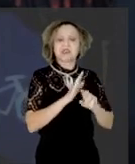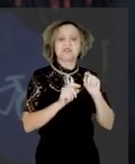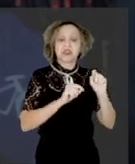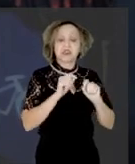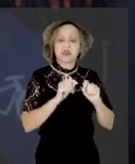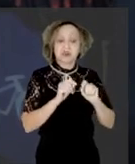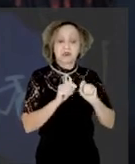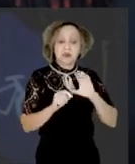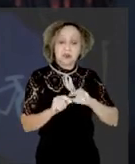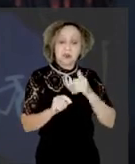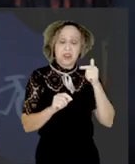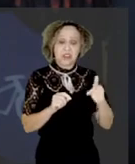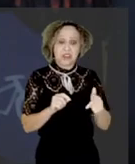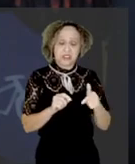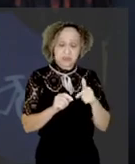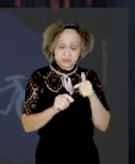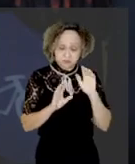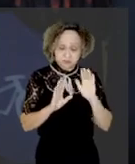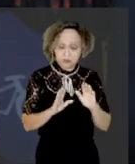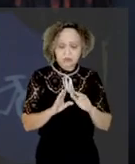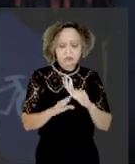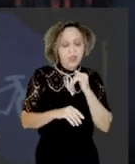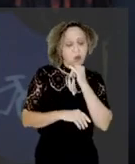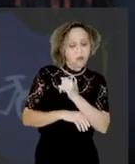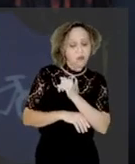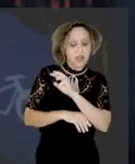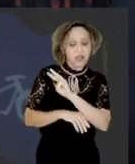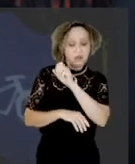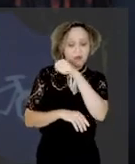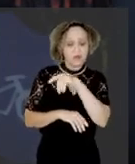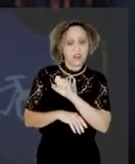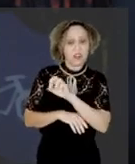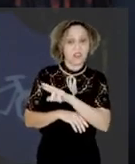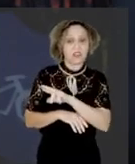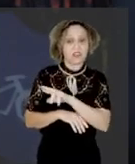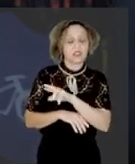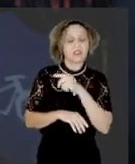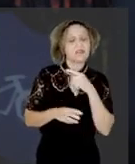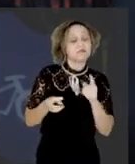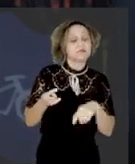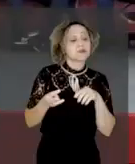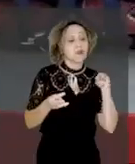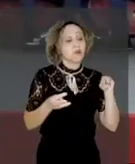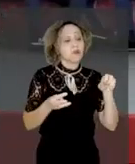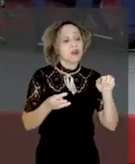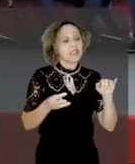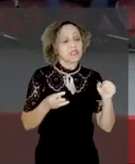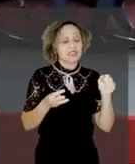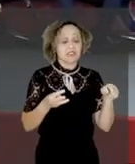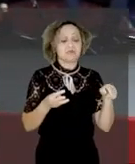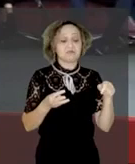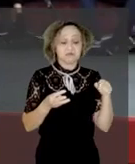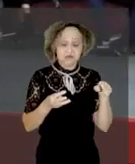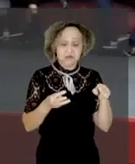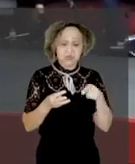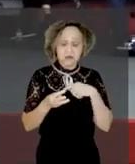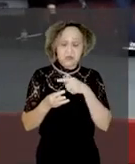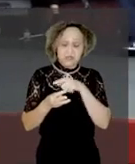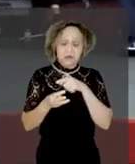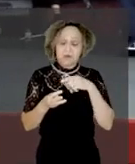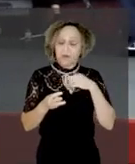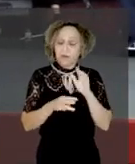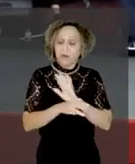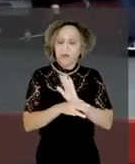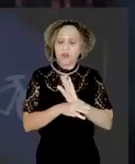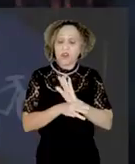da luta da classe trabalhadora do ABC paulista, que nos anos 80 ousaram a não